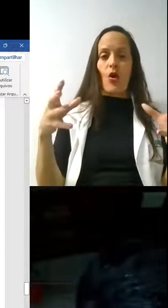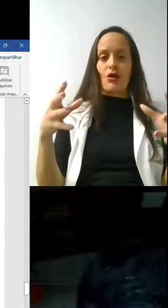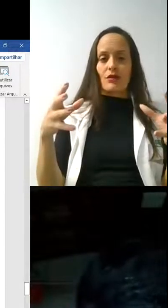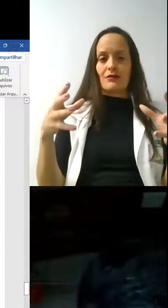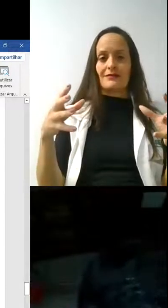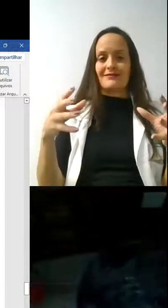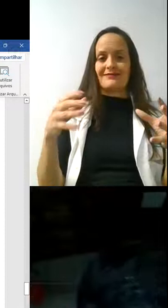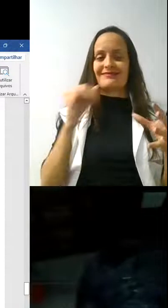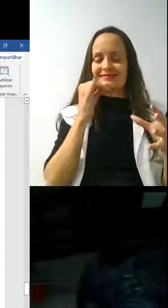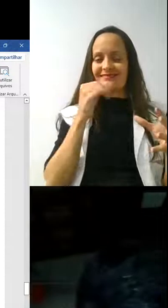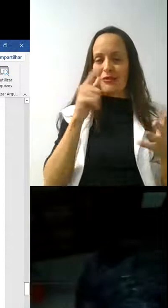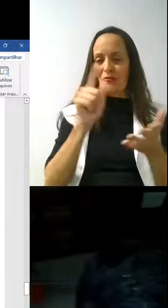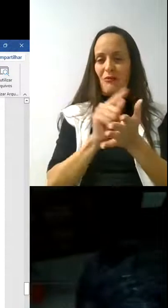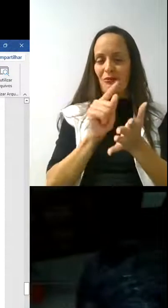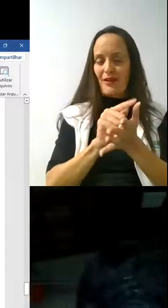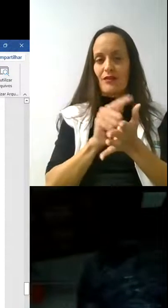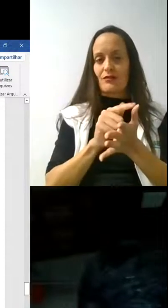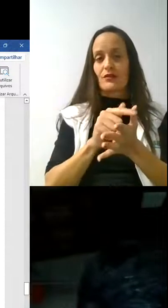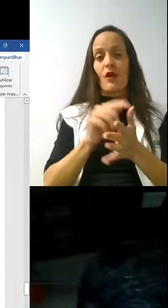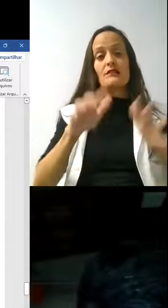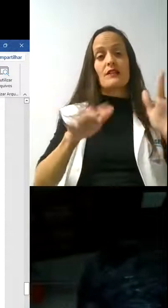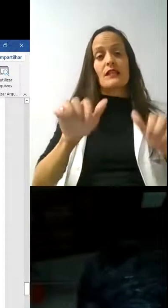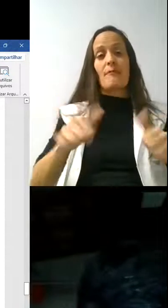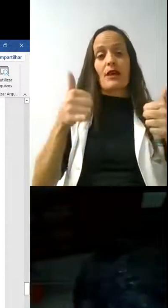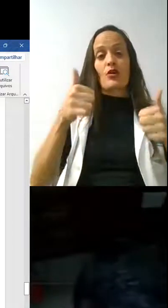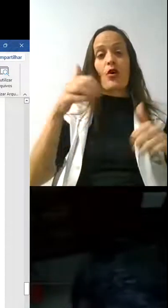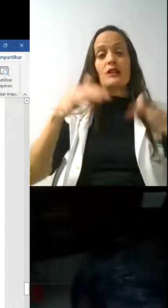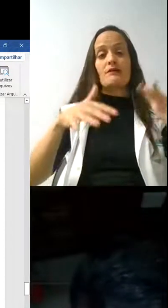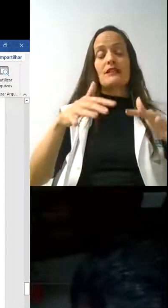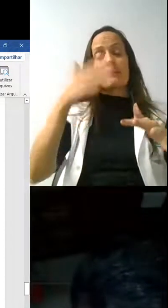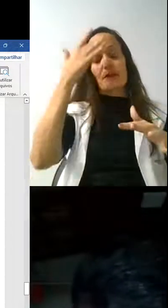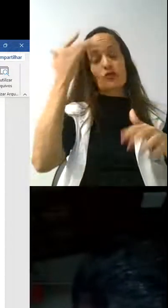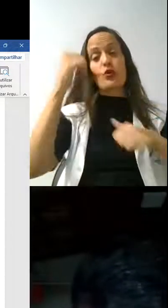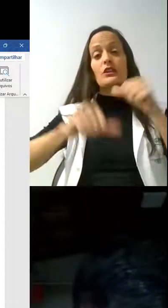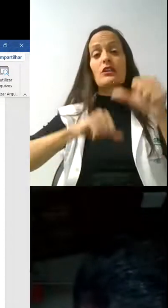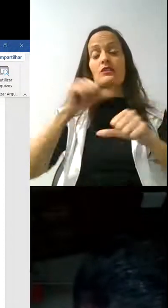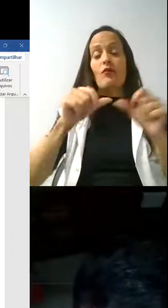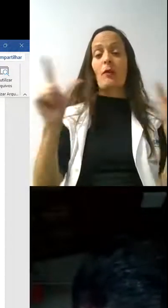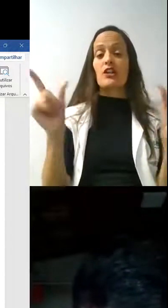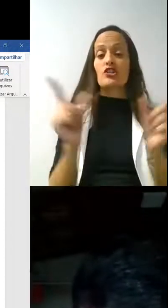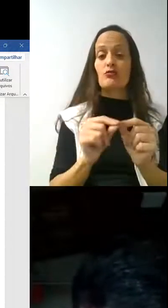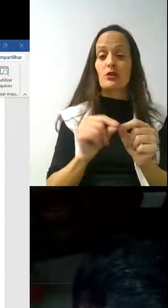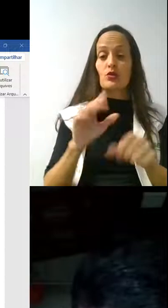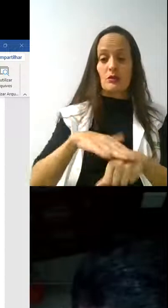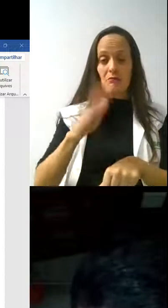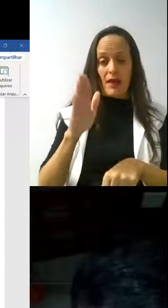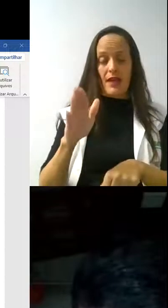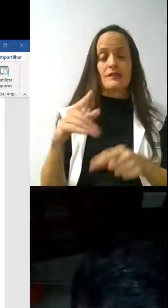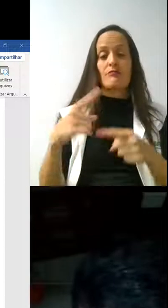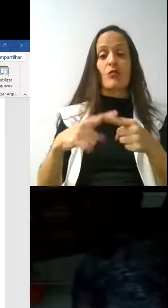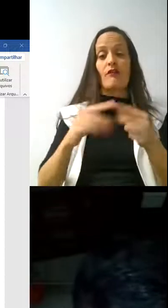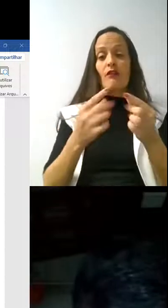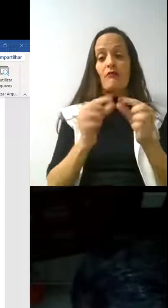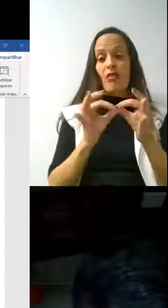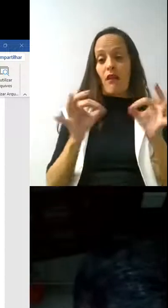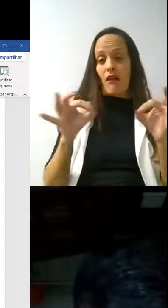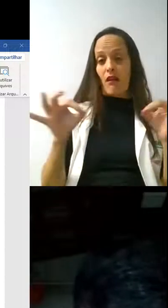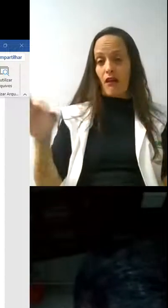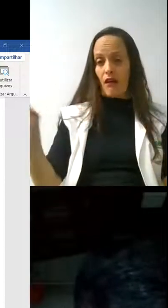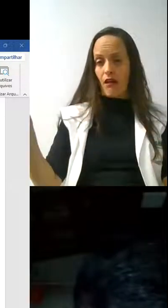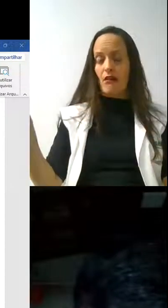não é interessante, talvez, usar essa escala. Talvez é interessante reduzir mais, entendeu? Então, a utilização de escala é justamente para isso, para